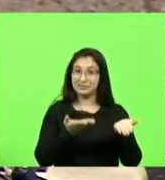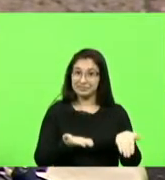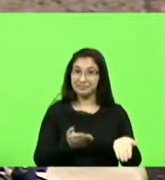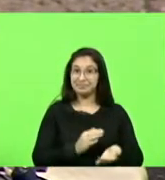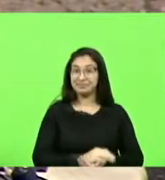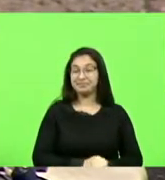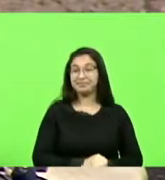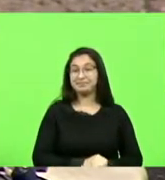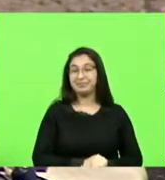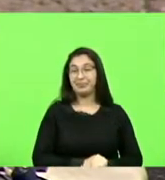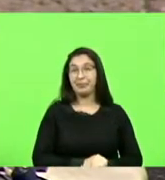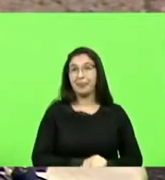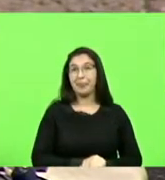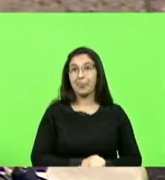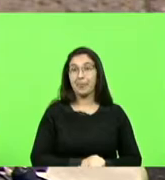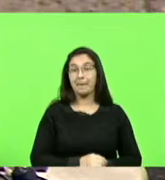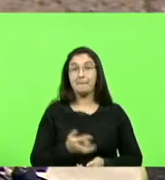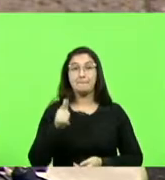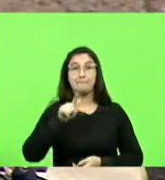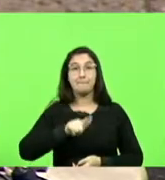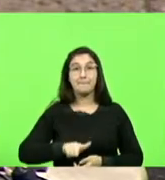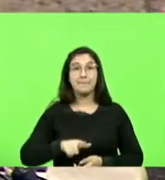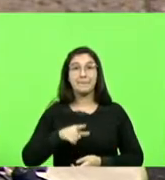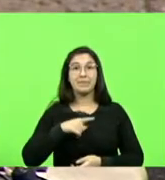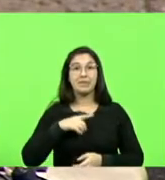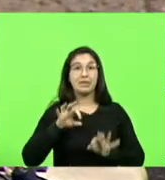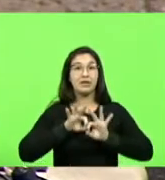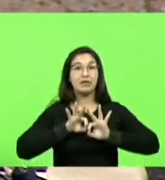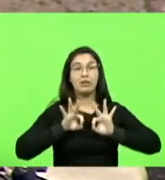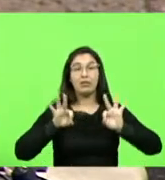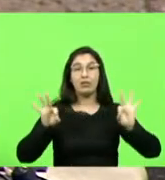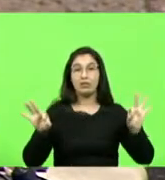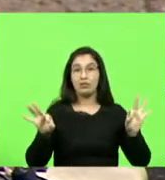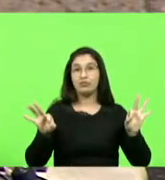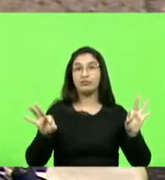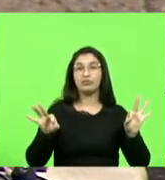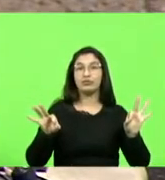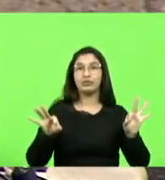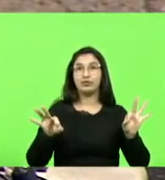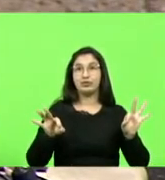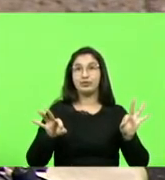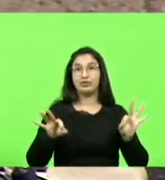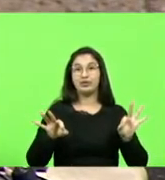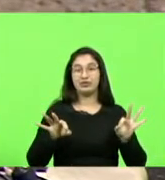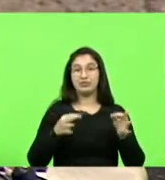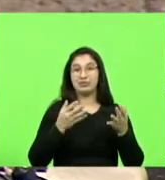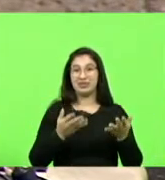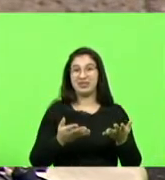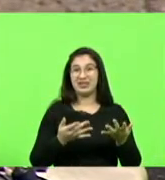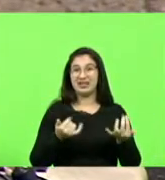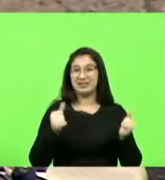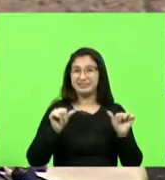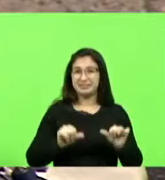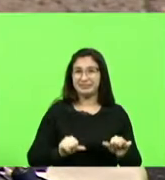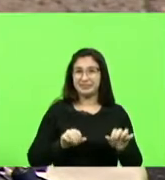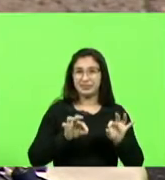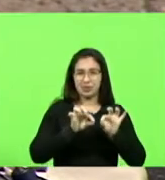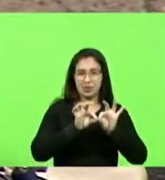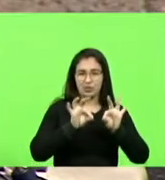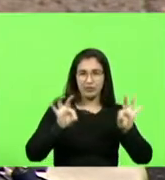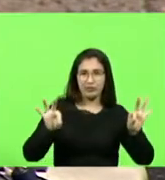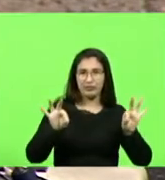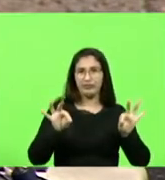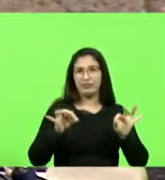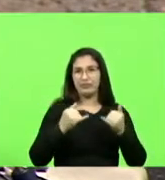absurdo. Estamos com um ótimo cardioversor em frangalhos, com os cabos que mal